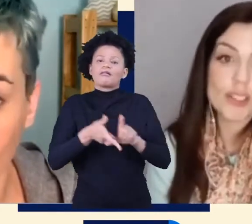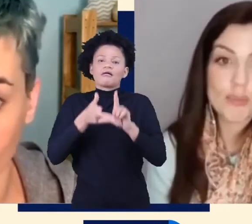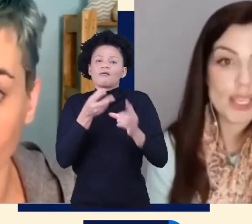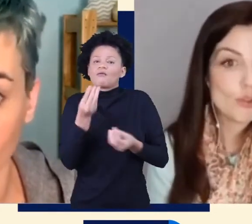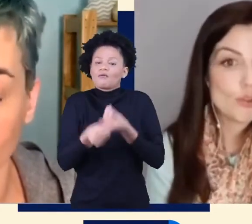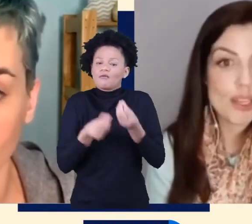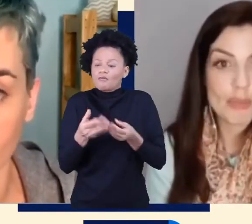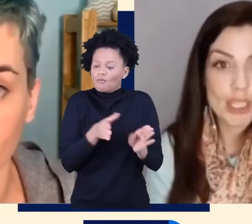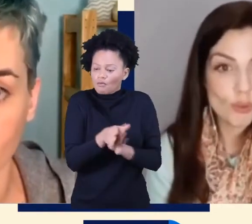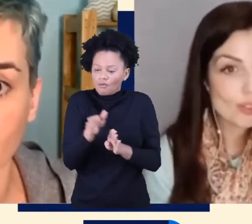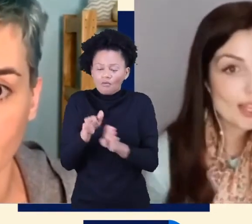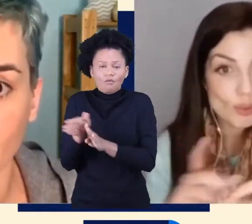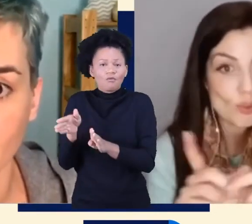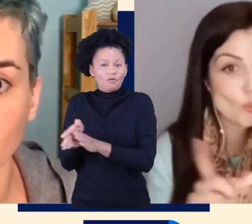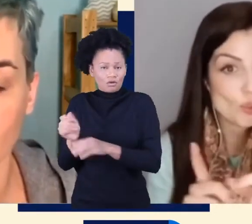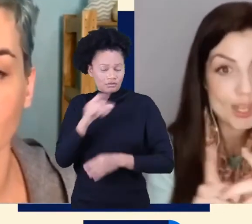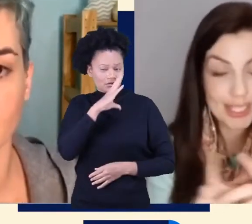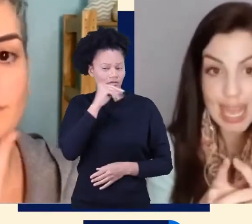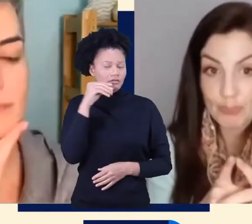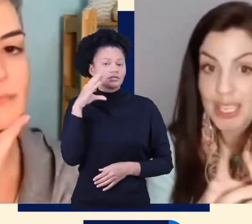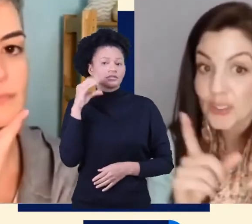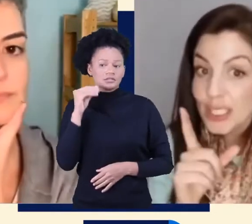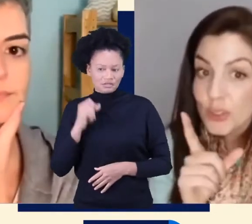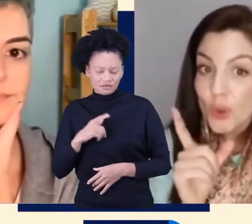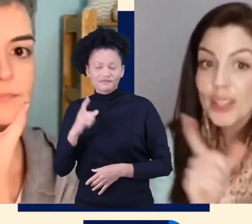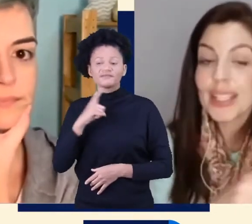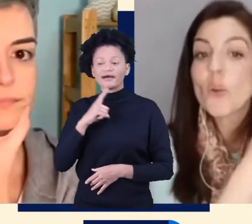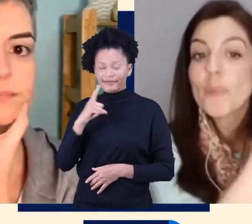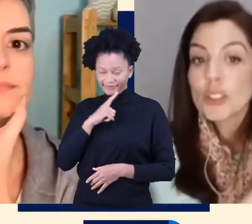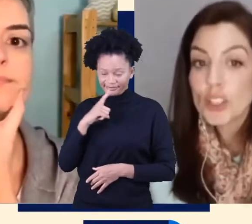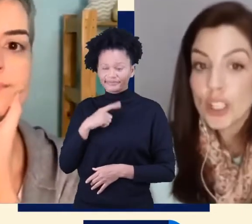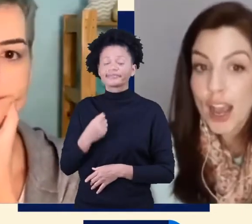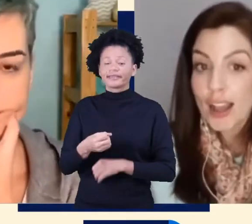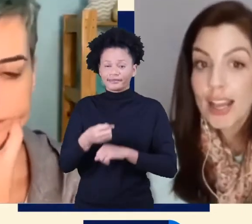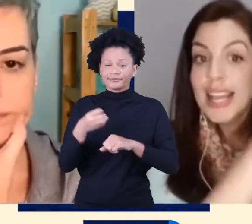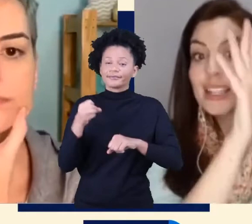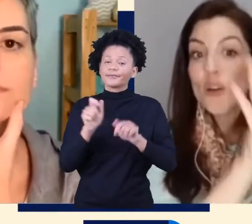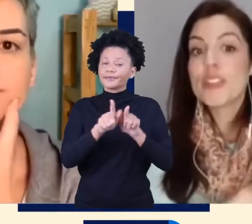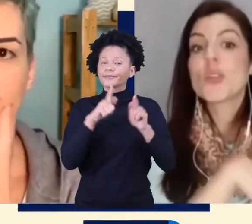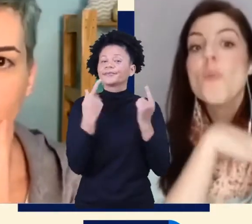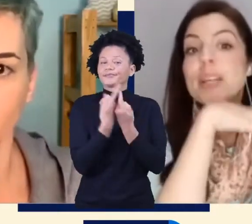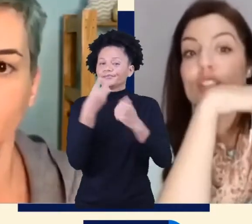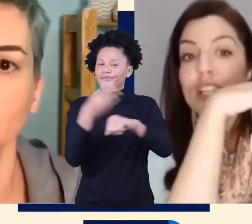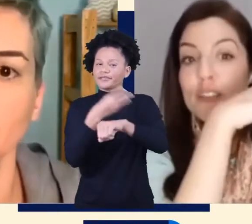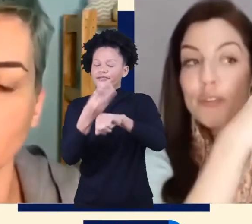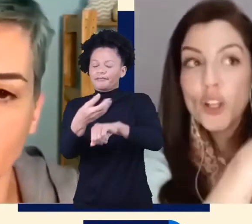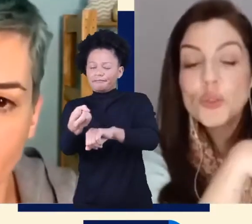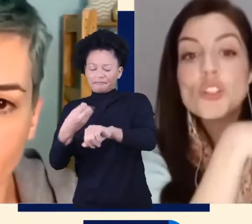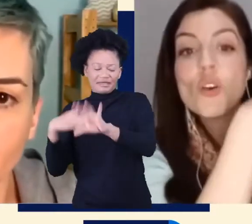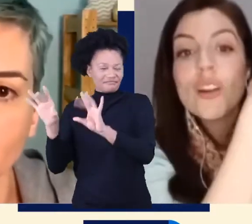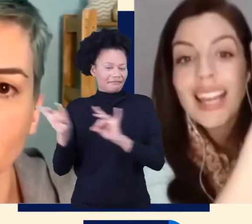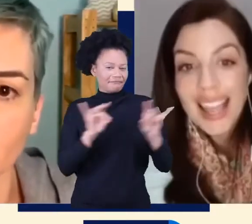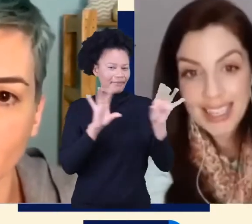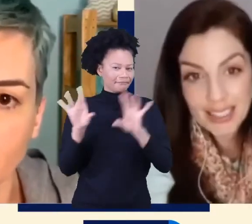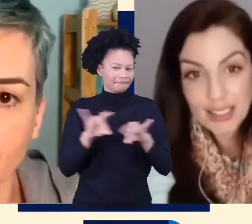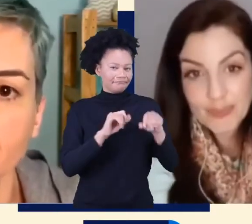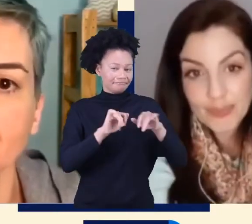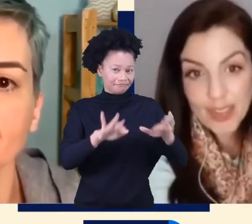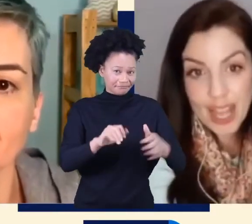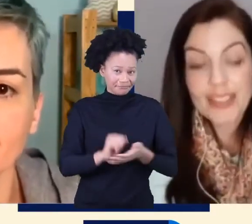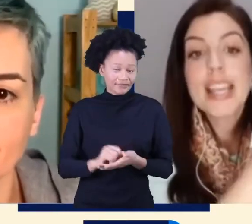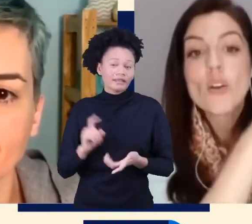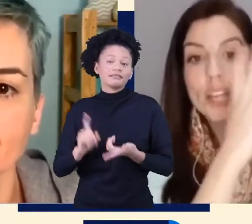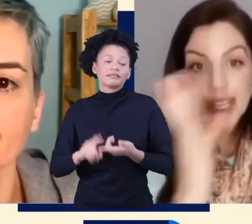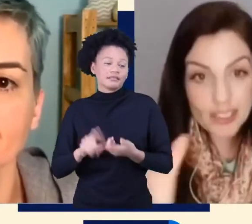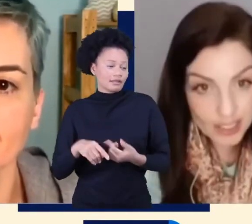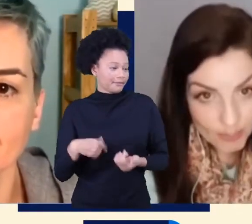que vão receber isso dos amigos lá nos grupos de WhatsApp e às vezes vão até compartilhar, talvez compartilhem foto de colegas,